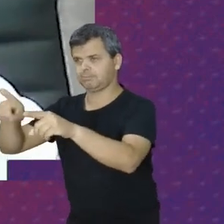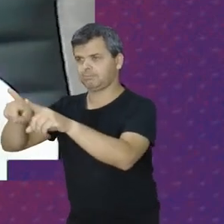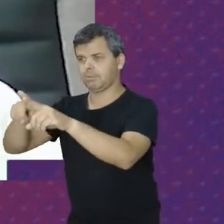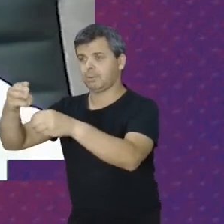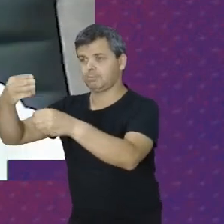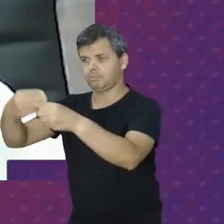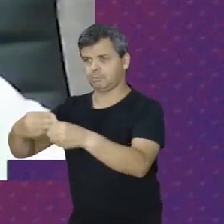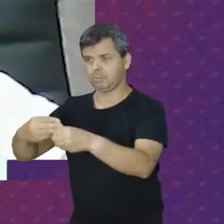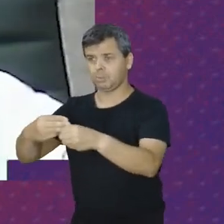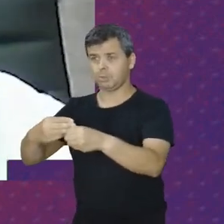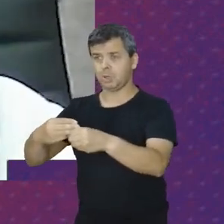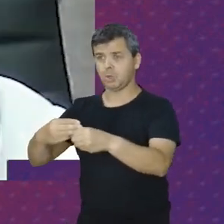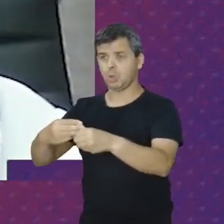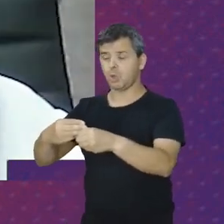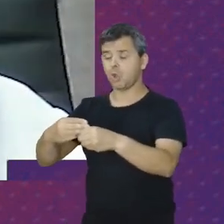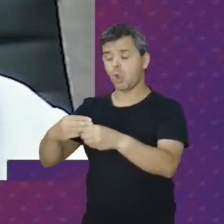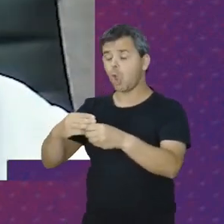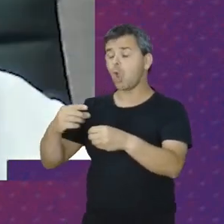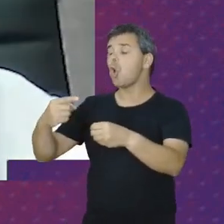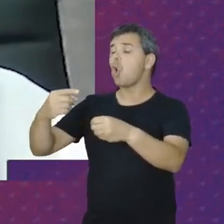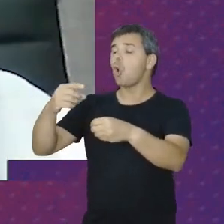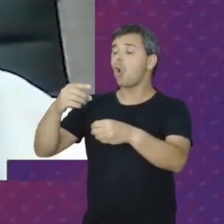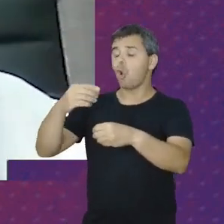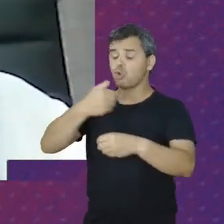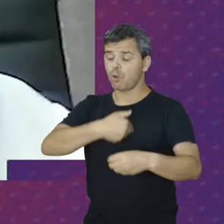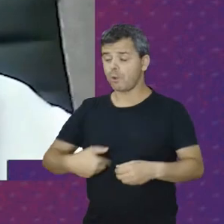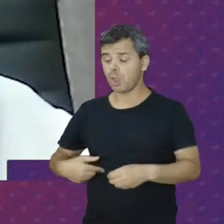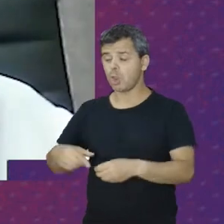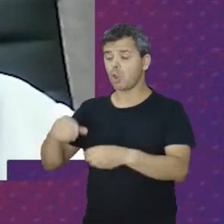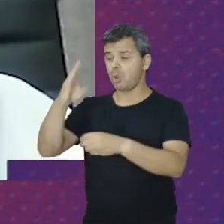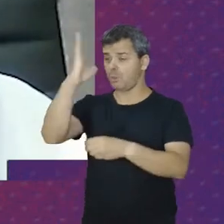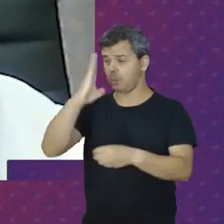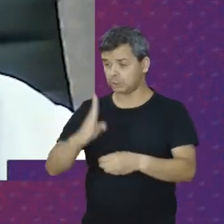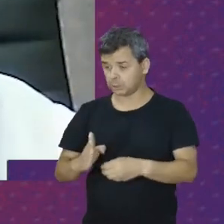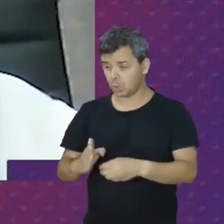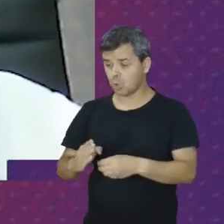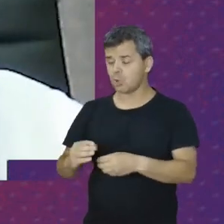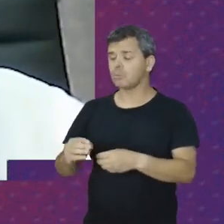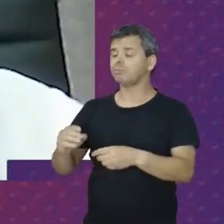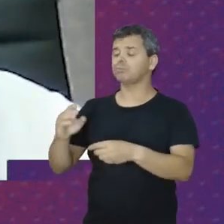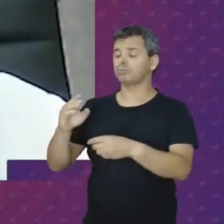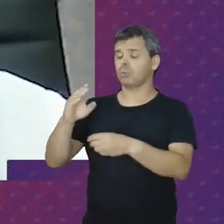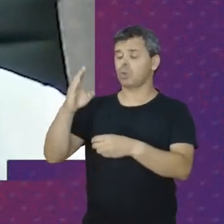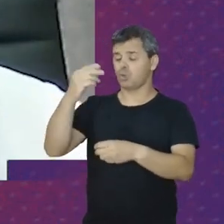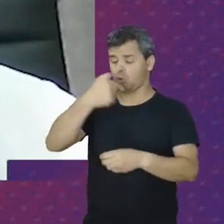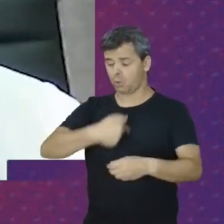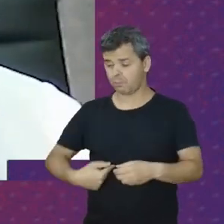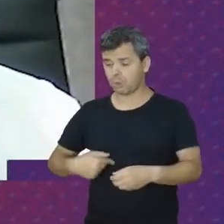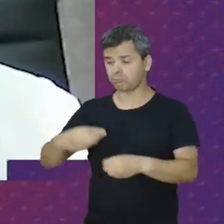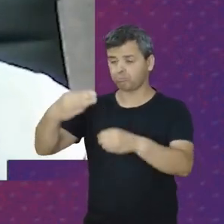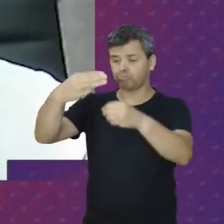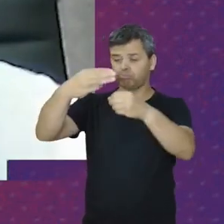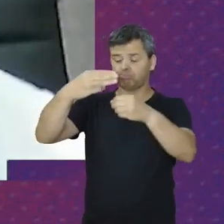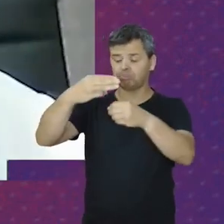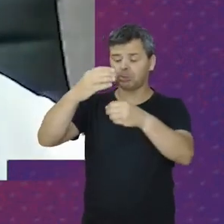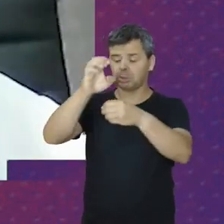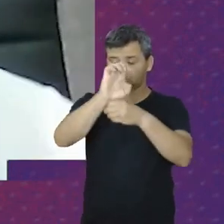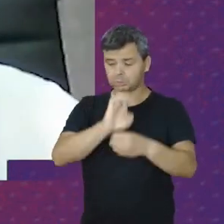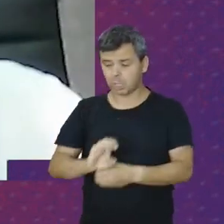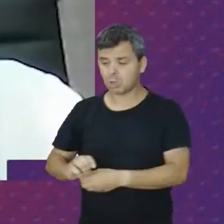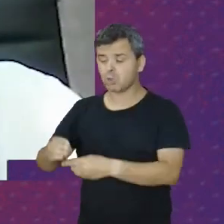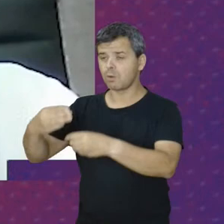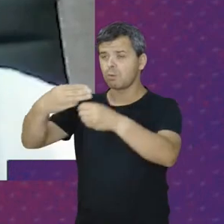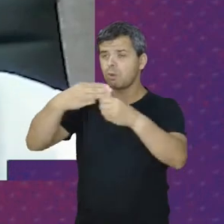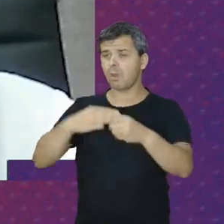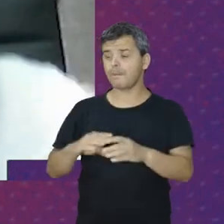Então, nós temos o governo do Estado, nós temos o governo federal, que, na realidade, eles são importantíssimos, mas eles são virtuais. As pessoas